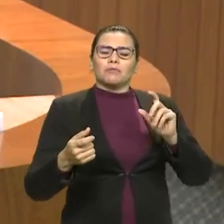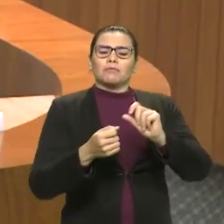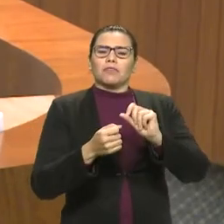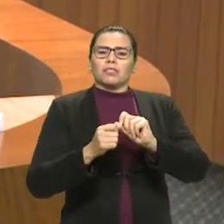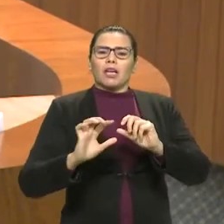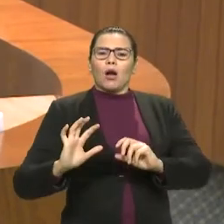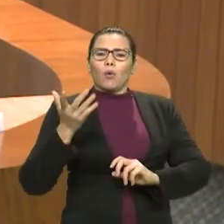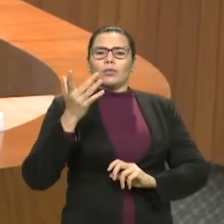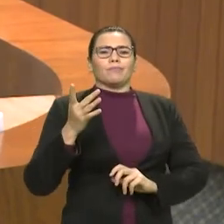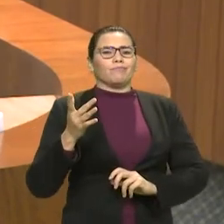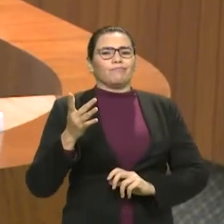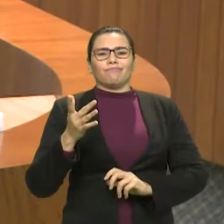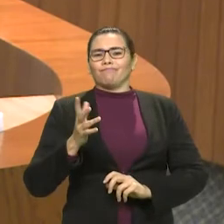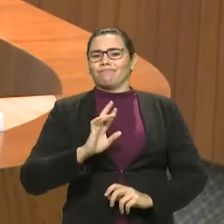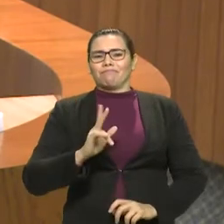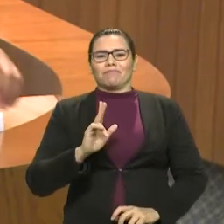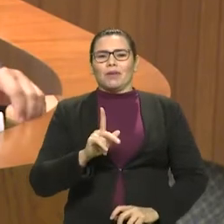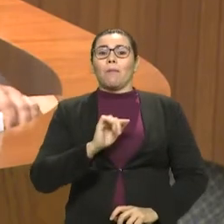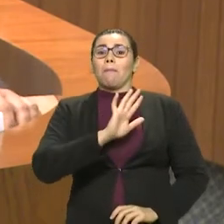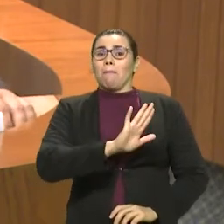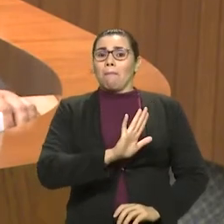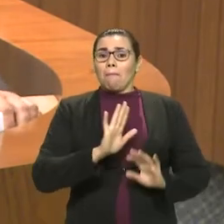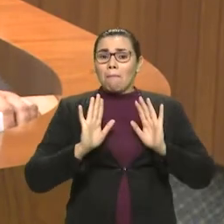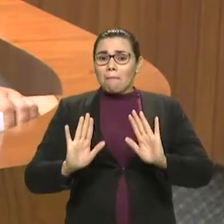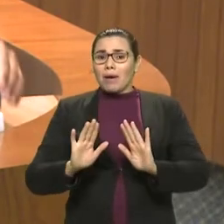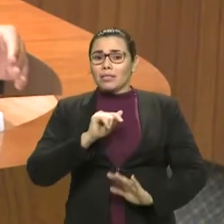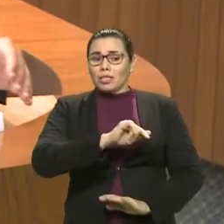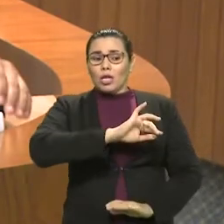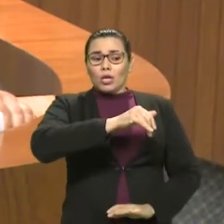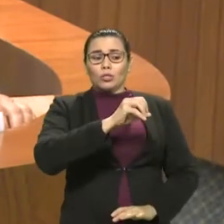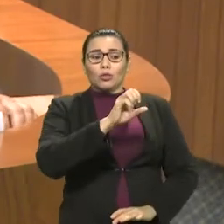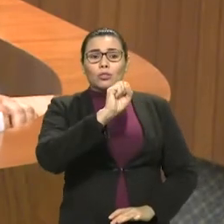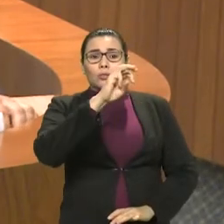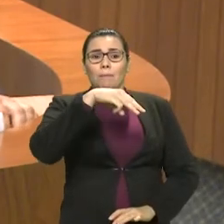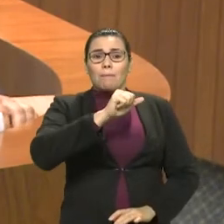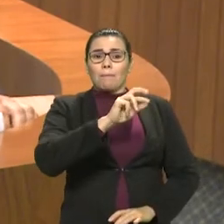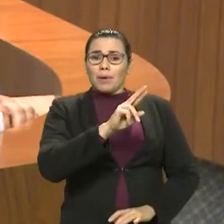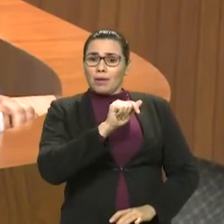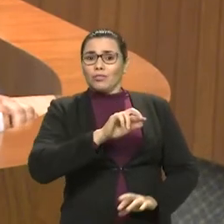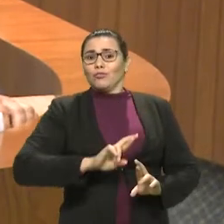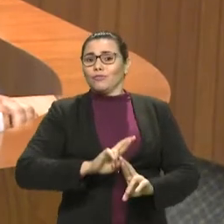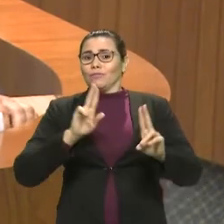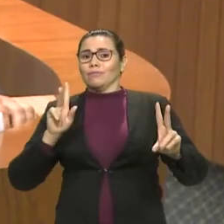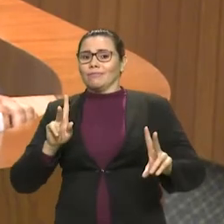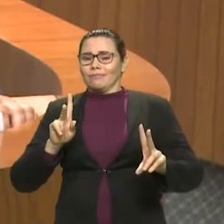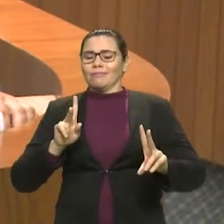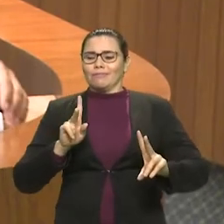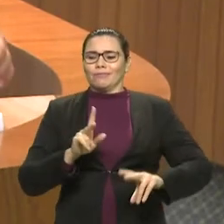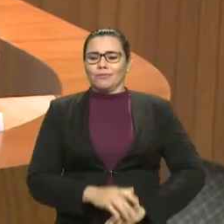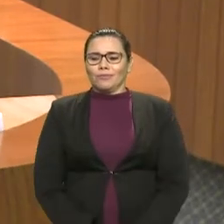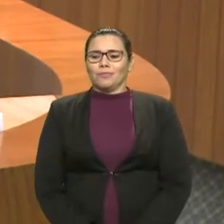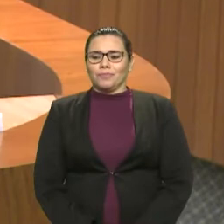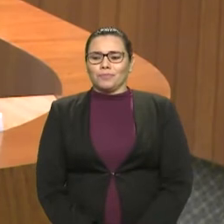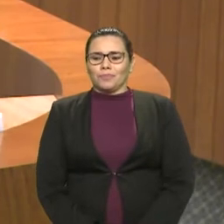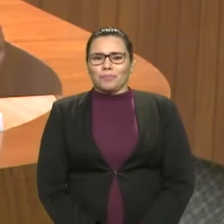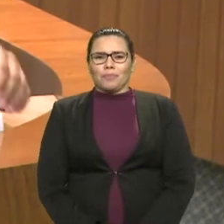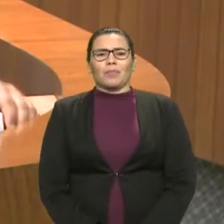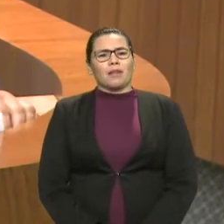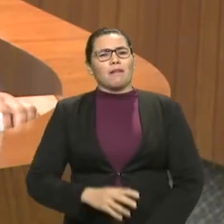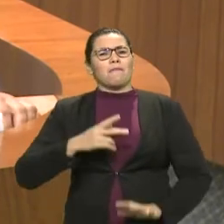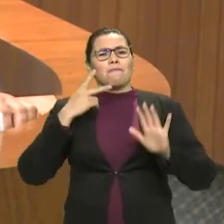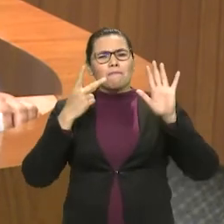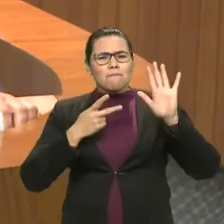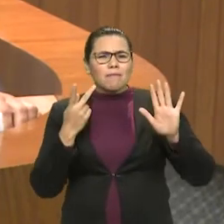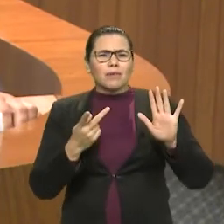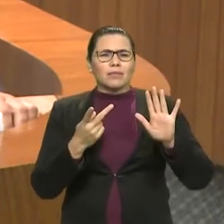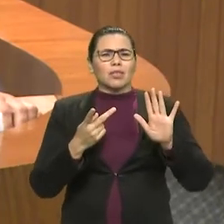Marinho e onde é pré-candidato a deputado federal o jovem já teve aí seu nome à disposição